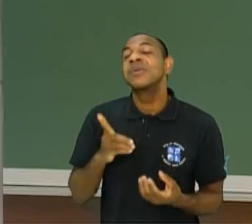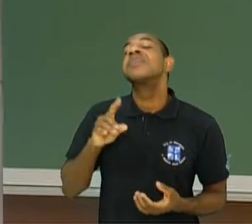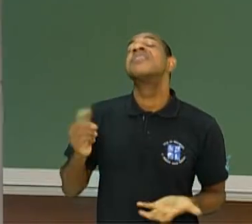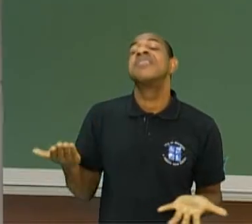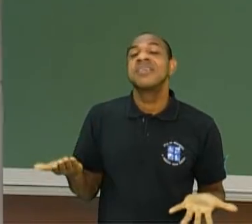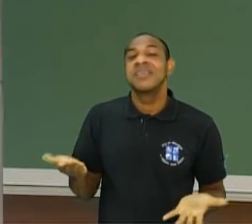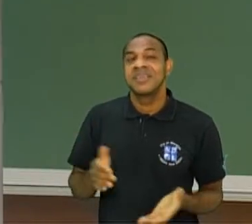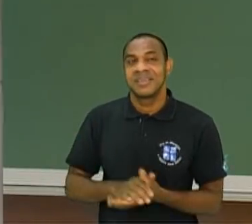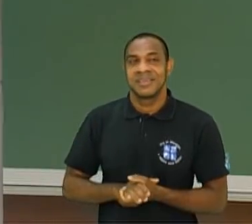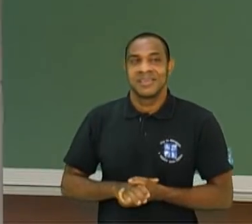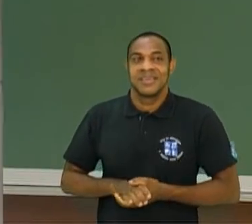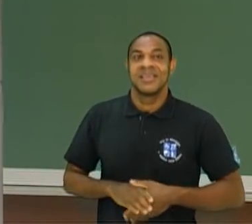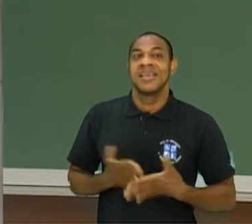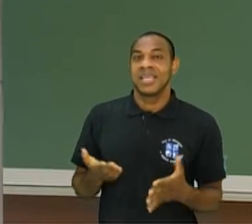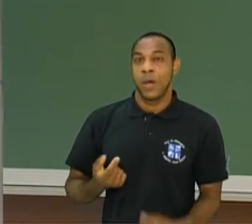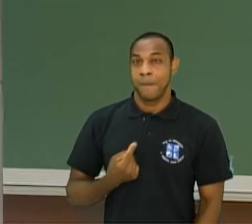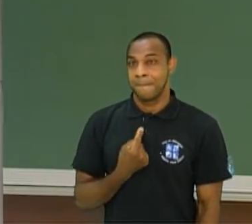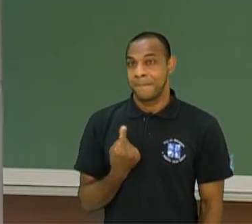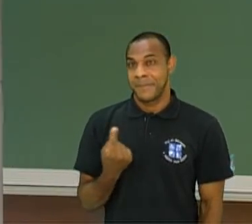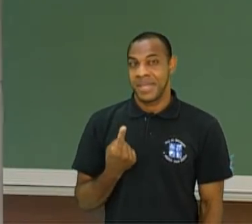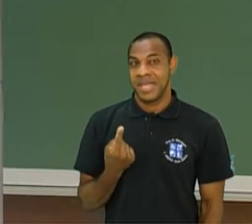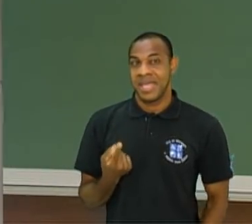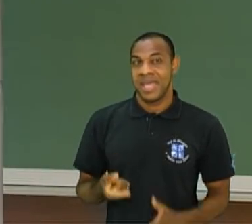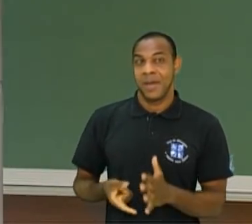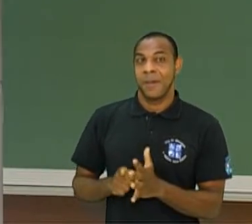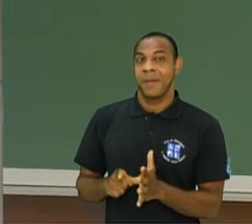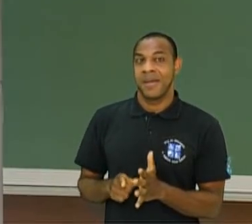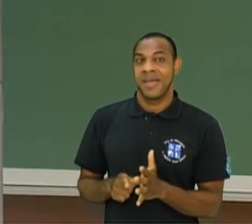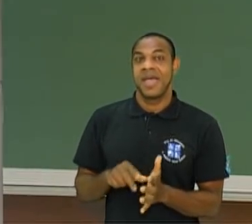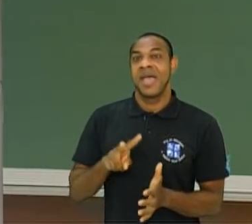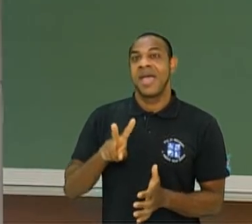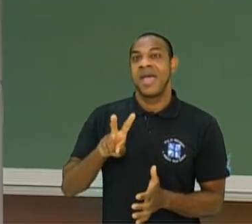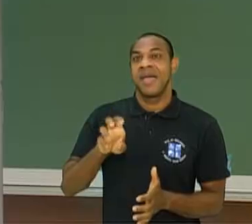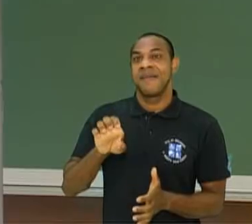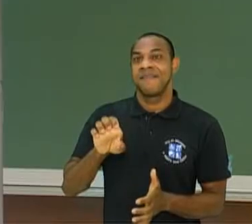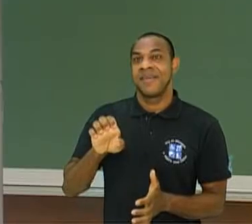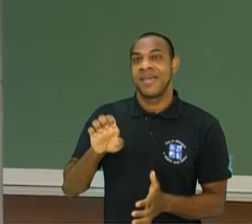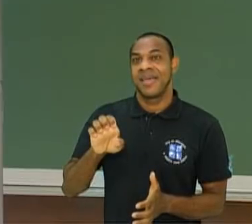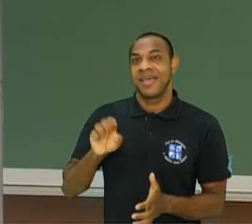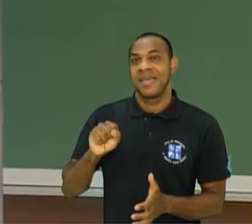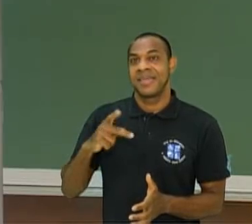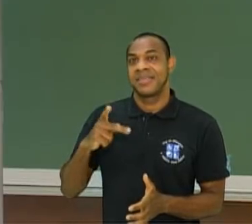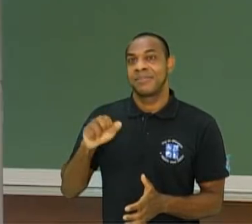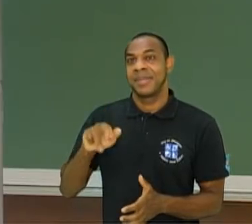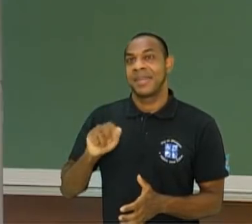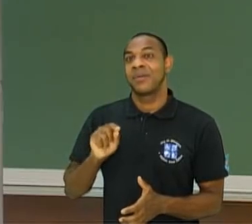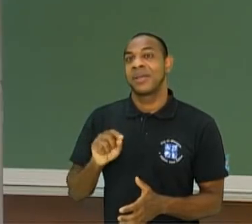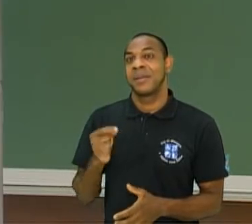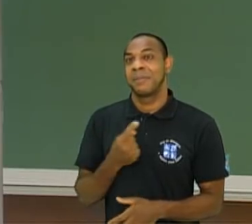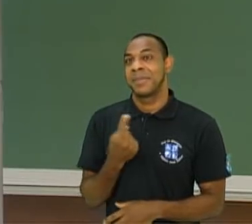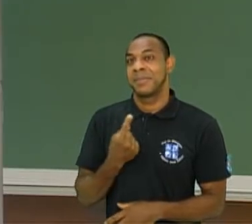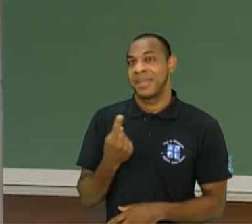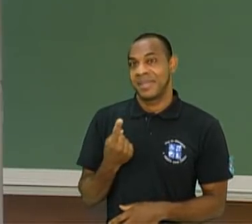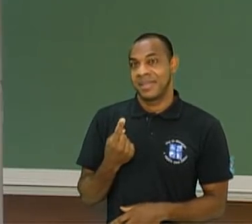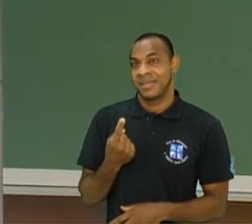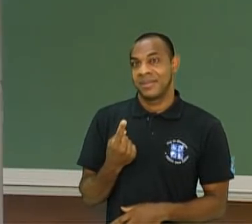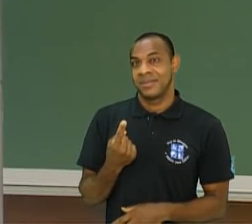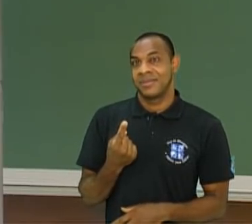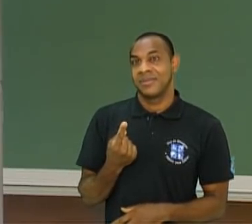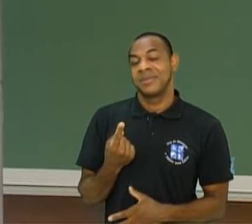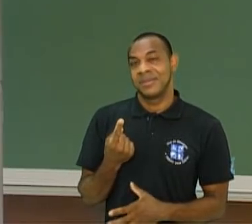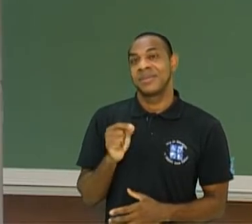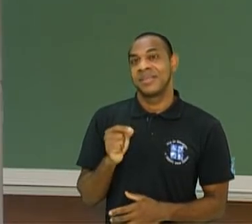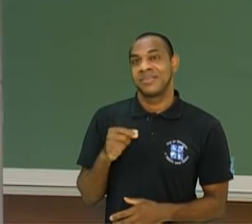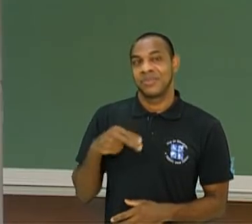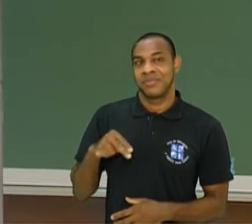é a véspera do 1º de novembro, então só pode ser on October 31st, do dia 31 de